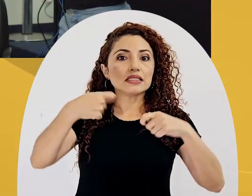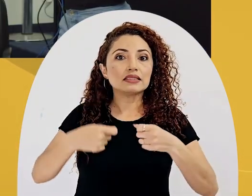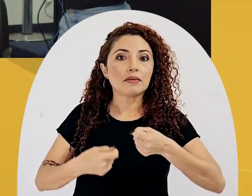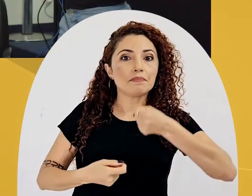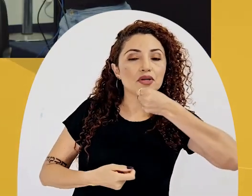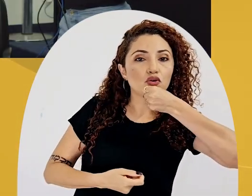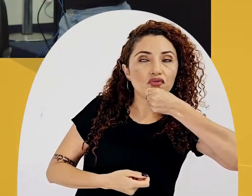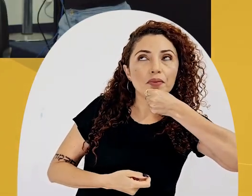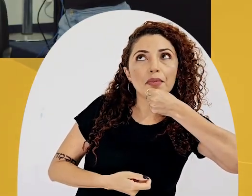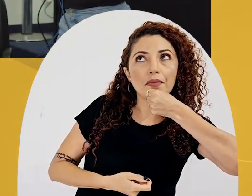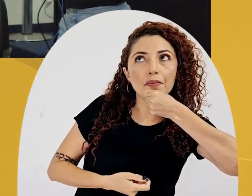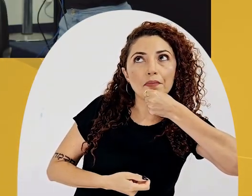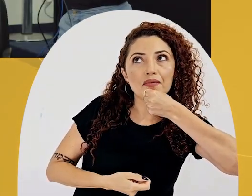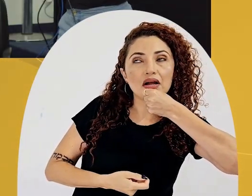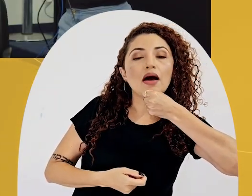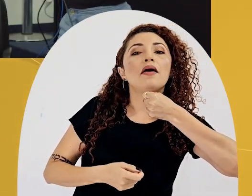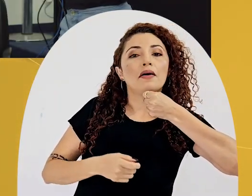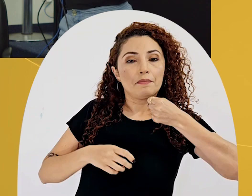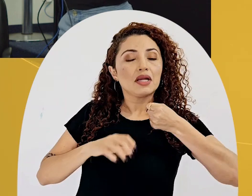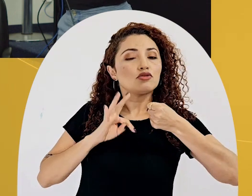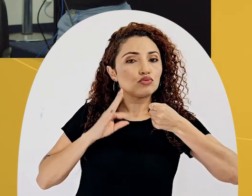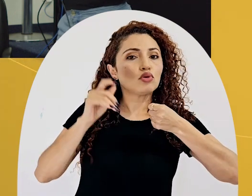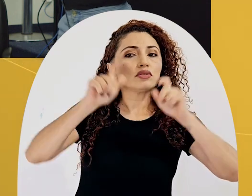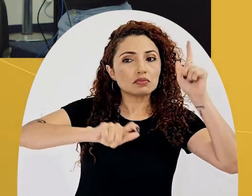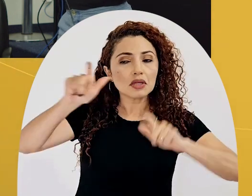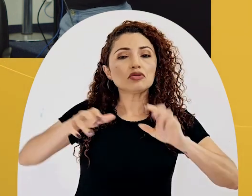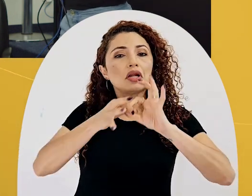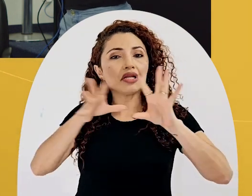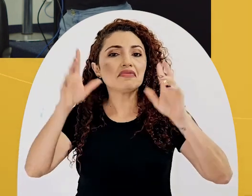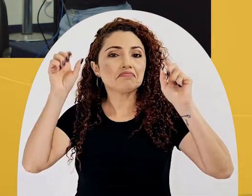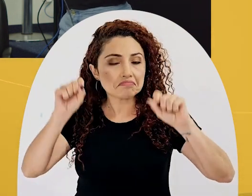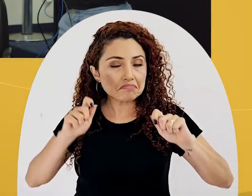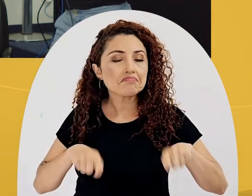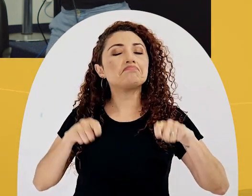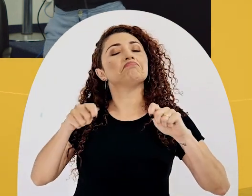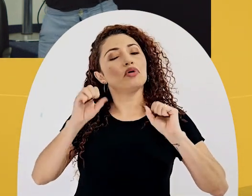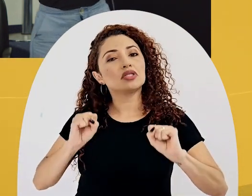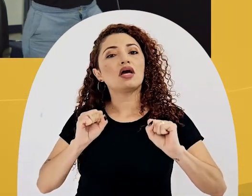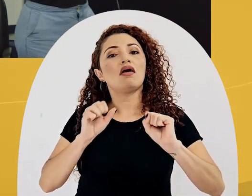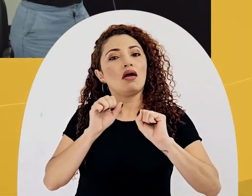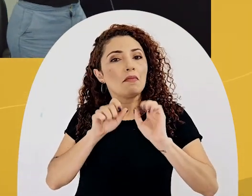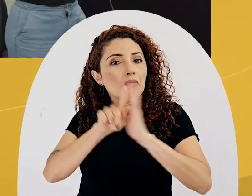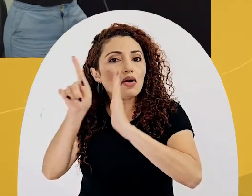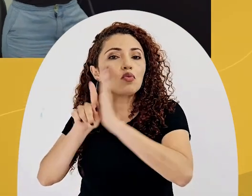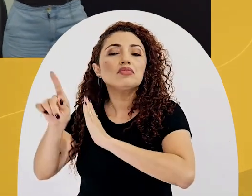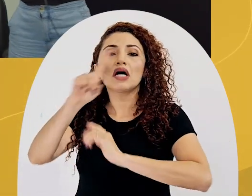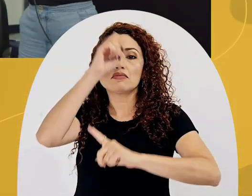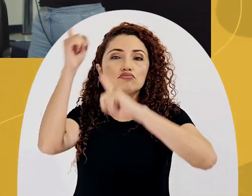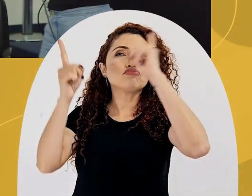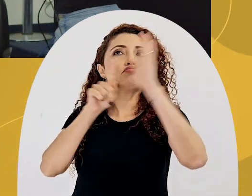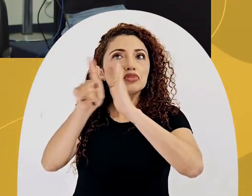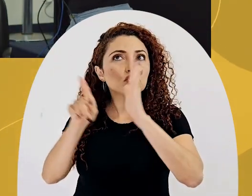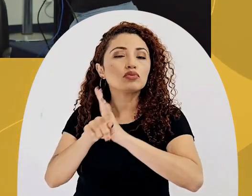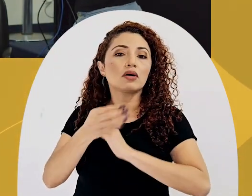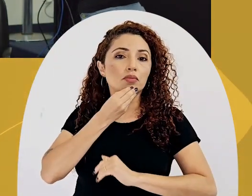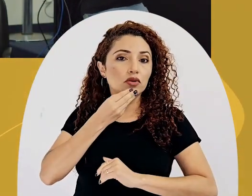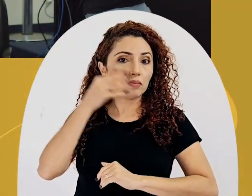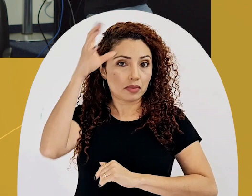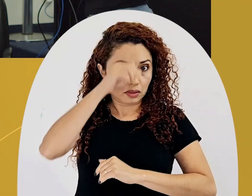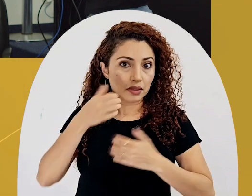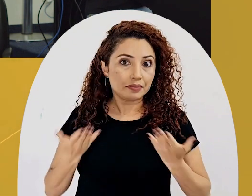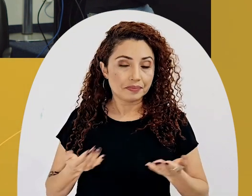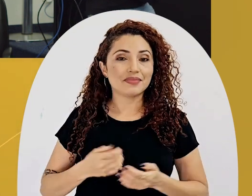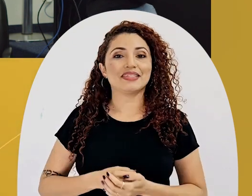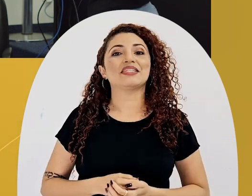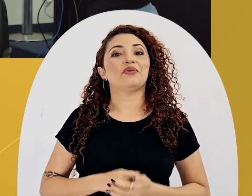mundo que quiser se manifestar e a gente conseguir dar conta de tirar dúvidas e perguntas de todo mundo, tá? Ali eu já falei, vou repetir